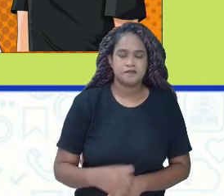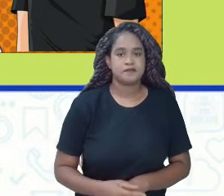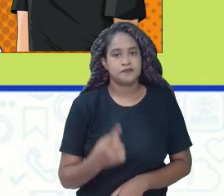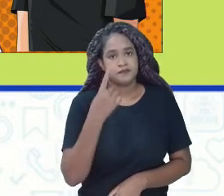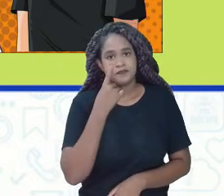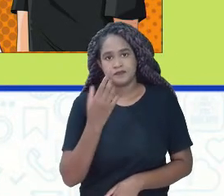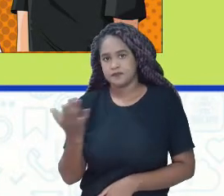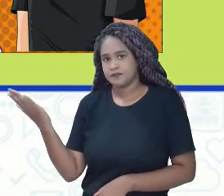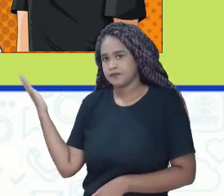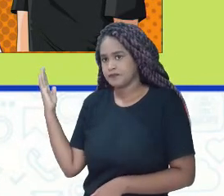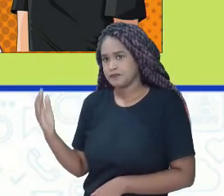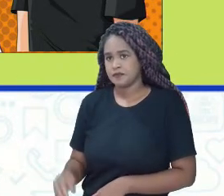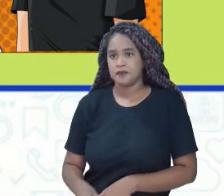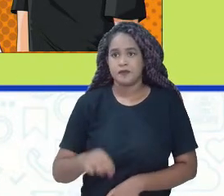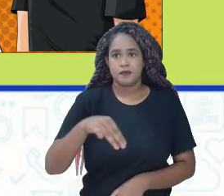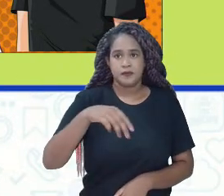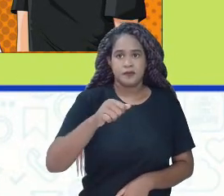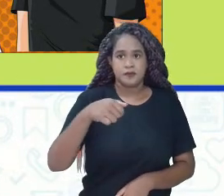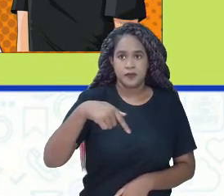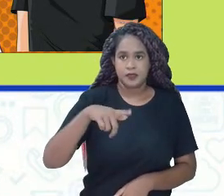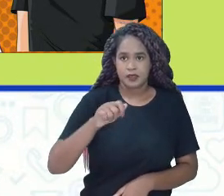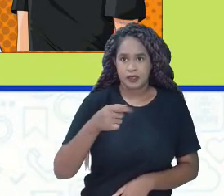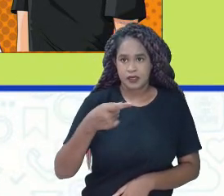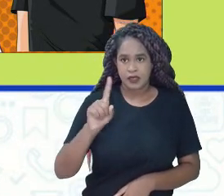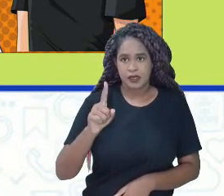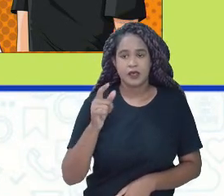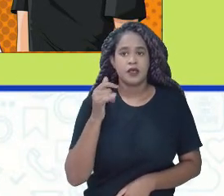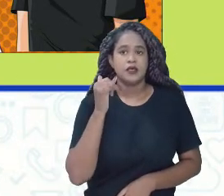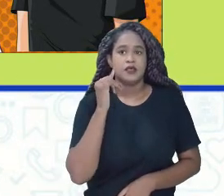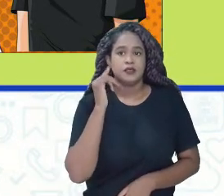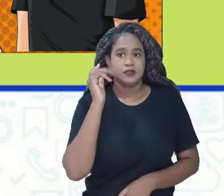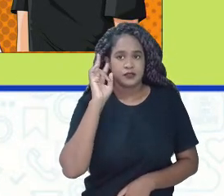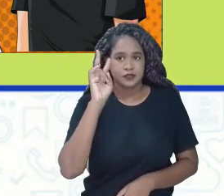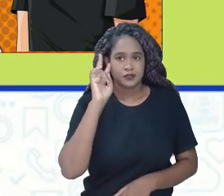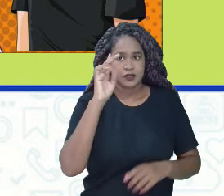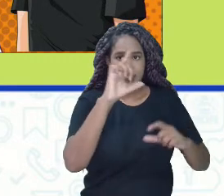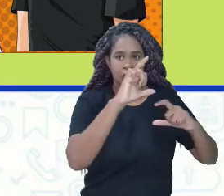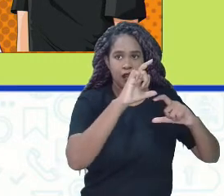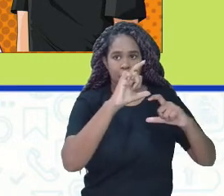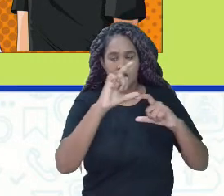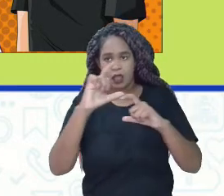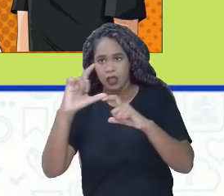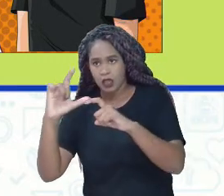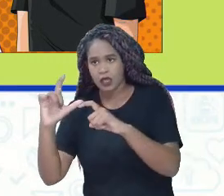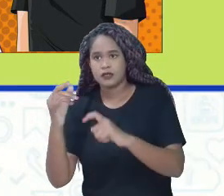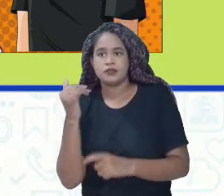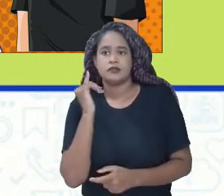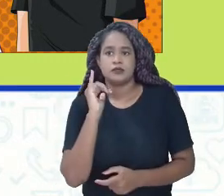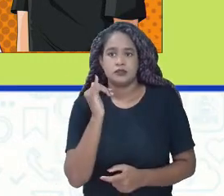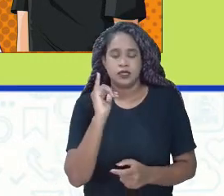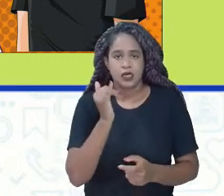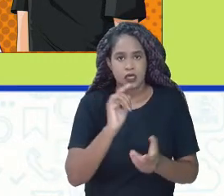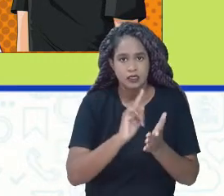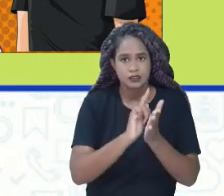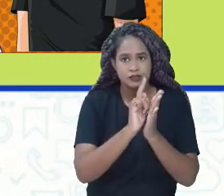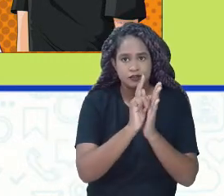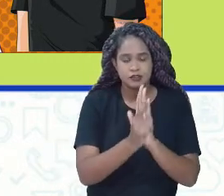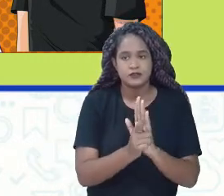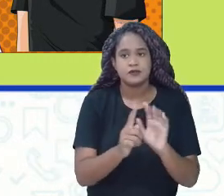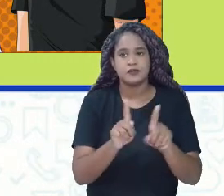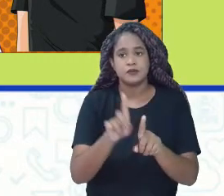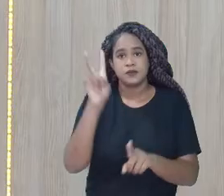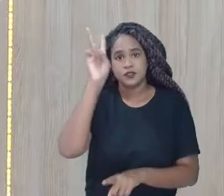Mangá, história em quadrinho com gênero narrativo, histórias com desenho, como falei com vocês, não